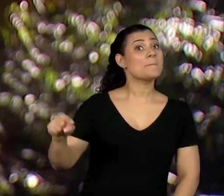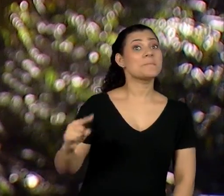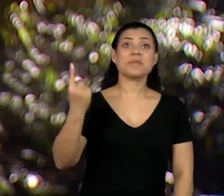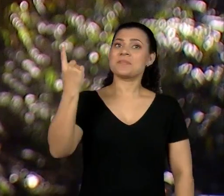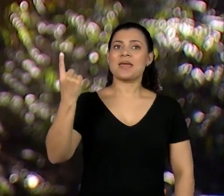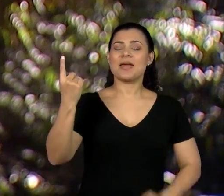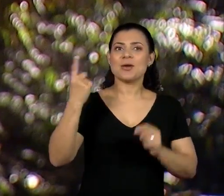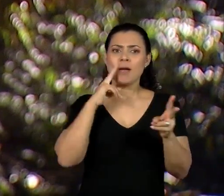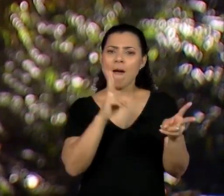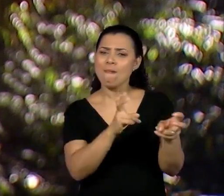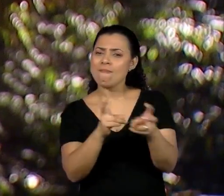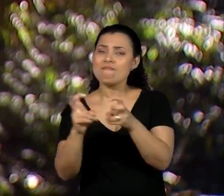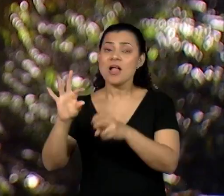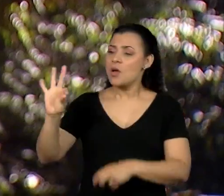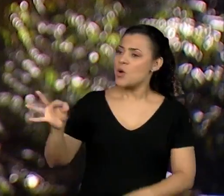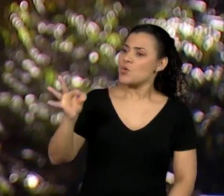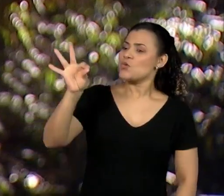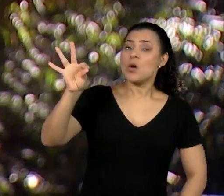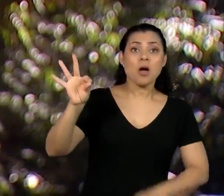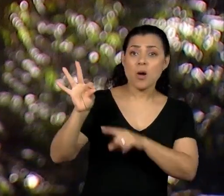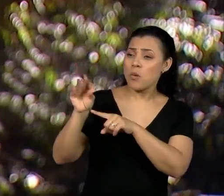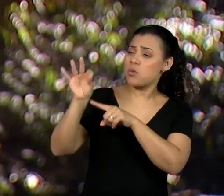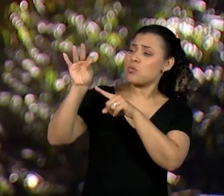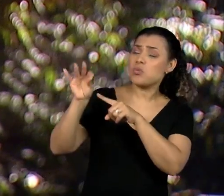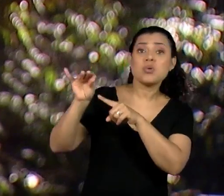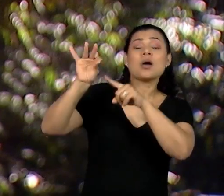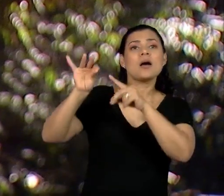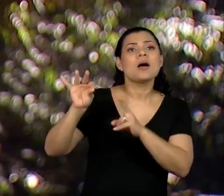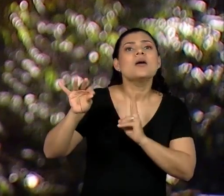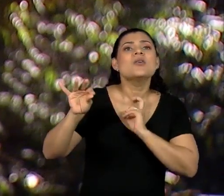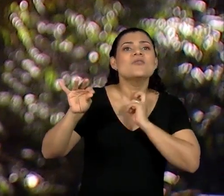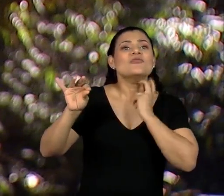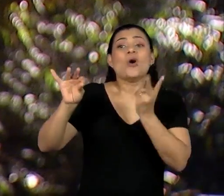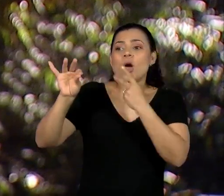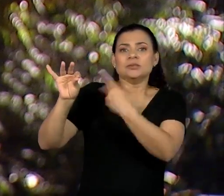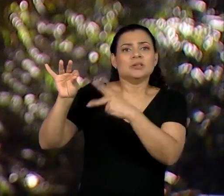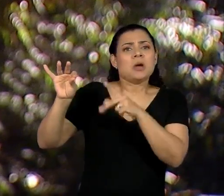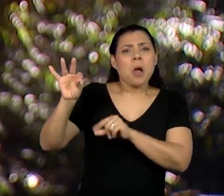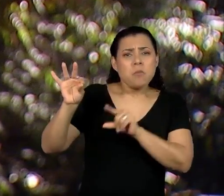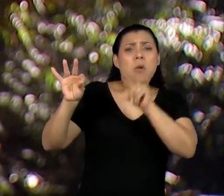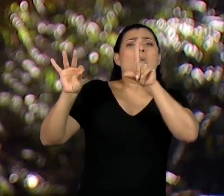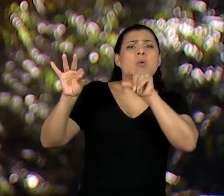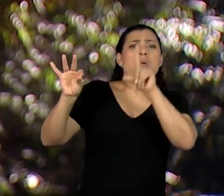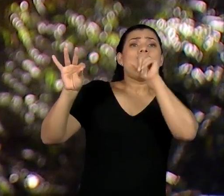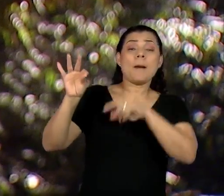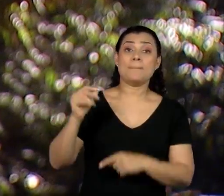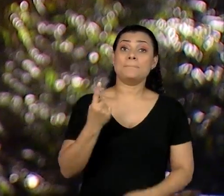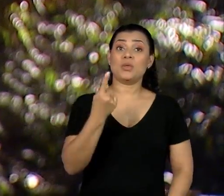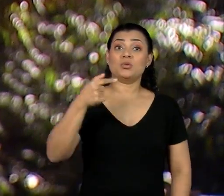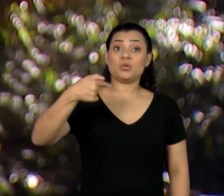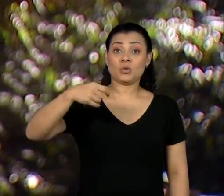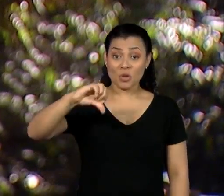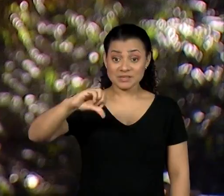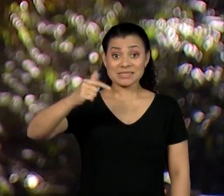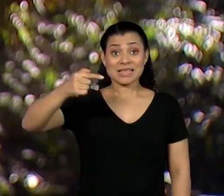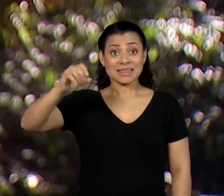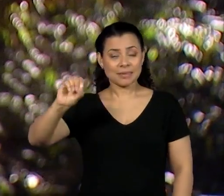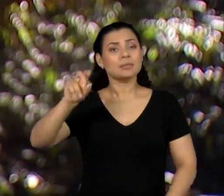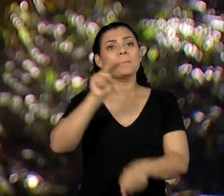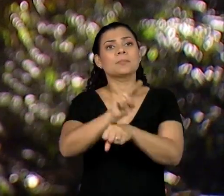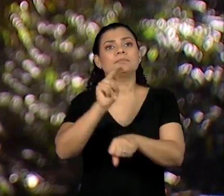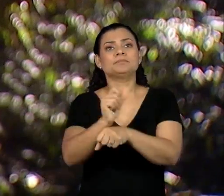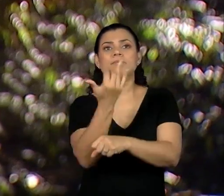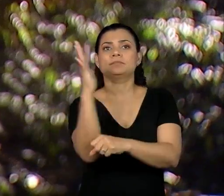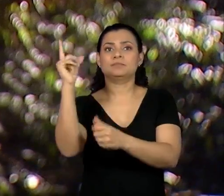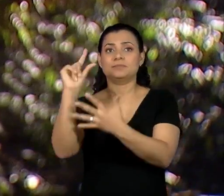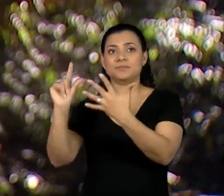primeiro que observou a vocalização dessa espécie ainda nos anos 70, numa área protegida de Mata Atlântica